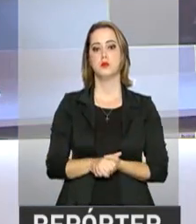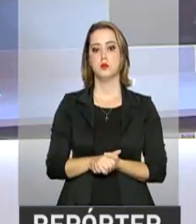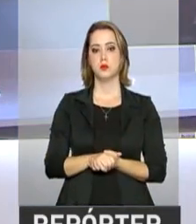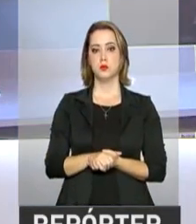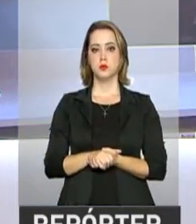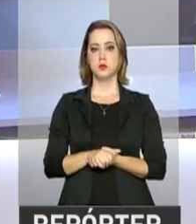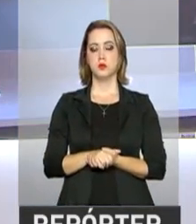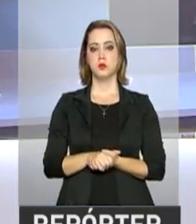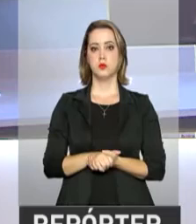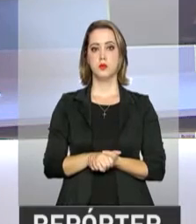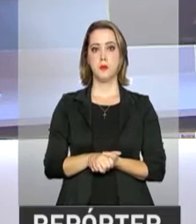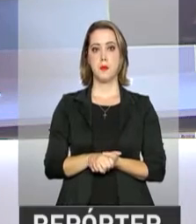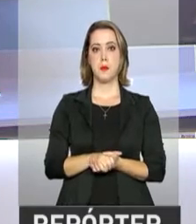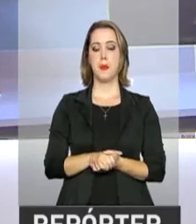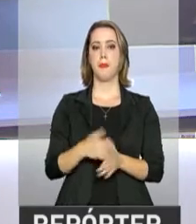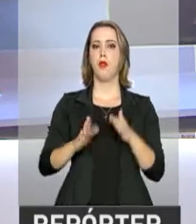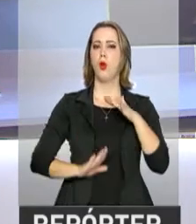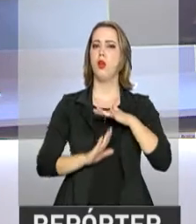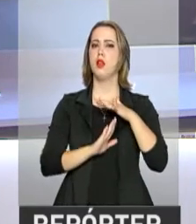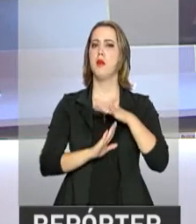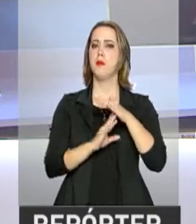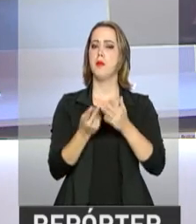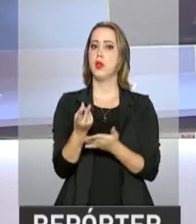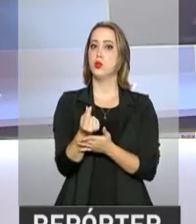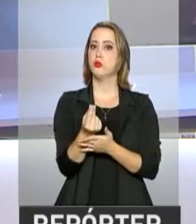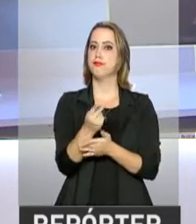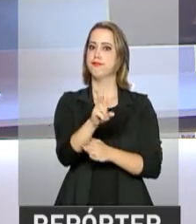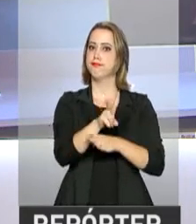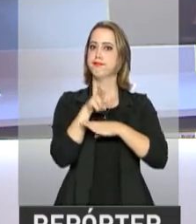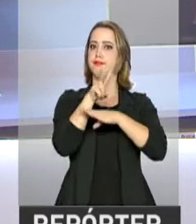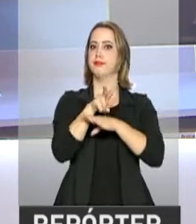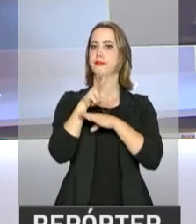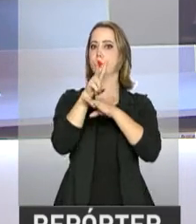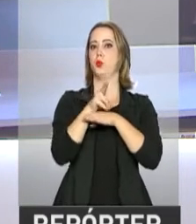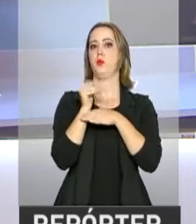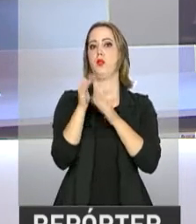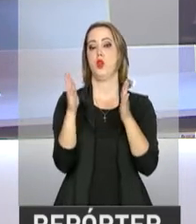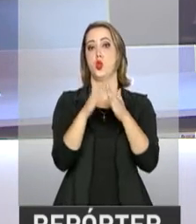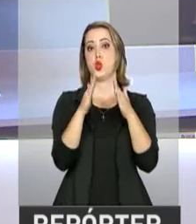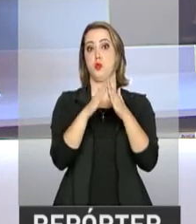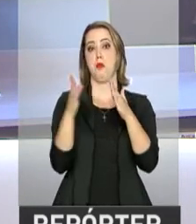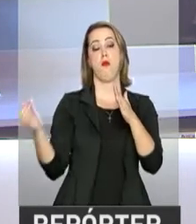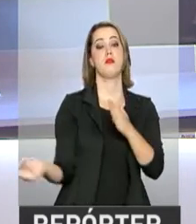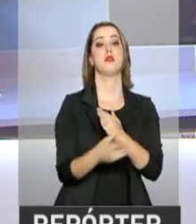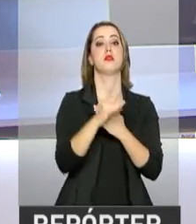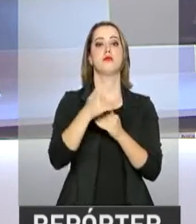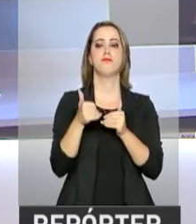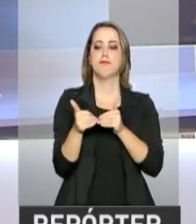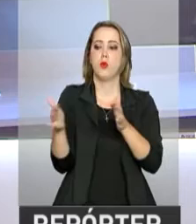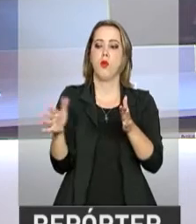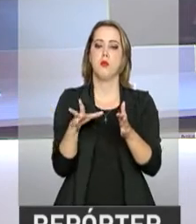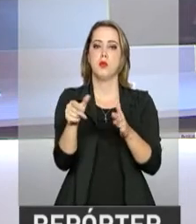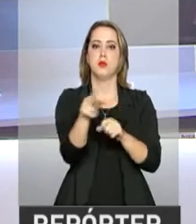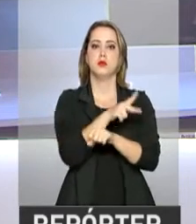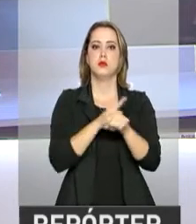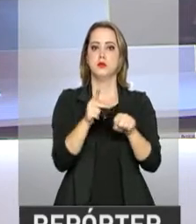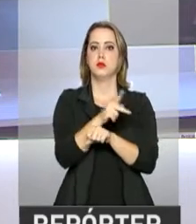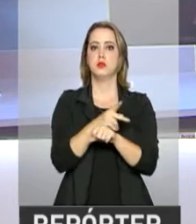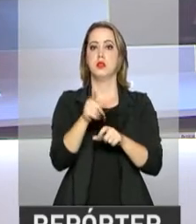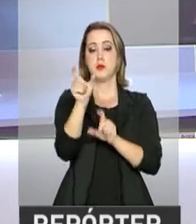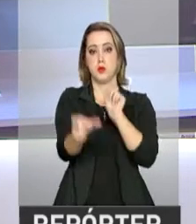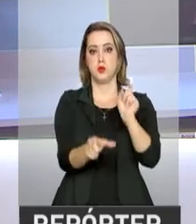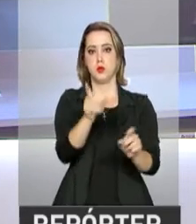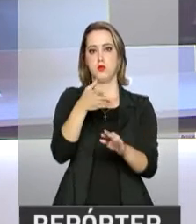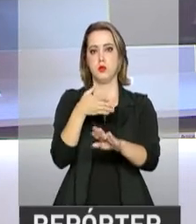o limite de financiamento de imóveis novos foi ampliado em todo o país e mais os mutuários terão